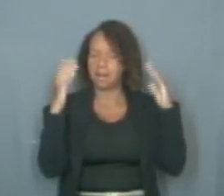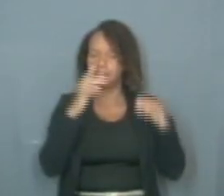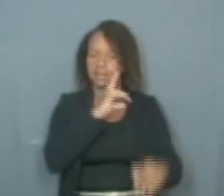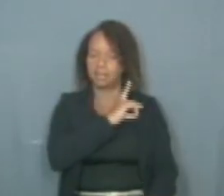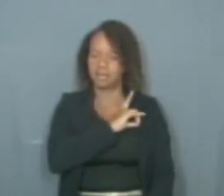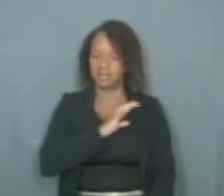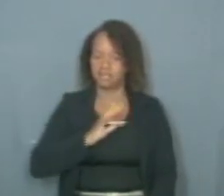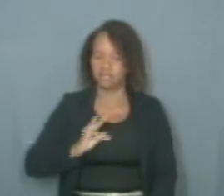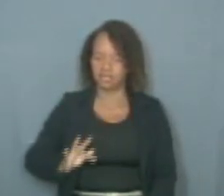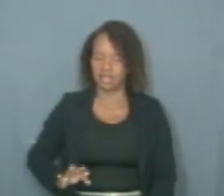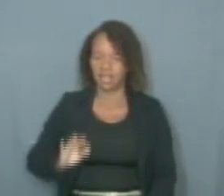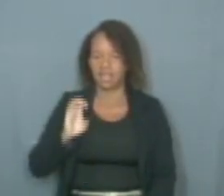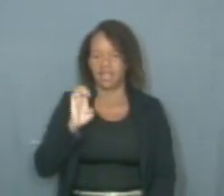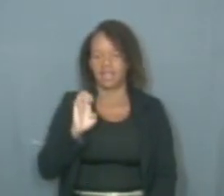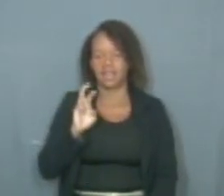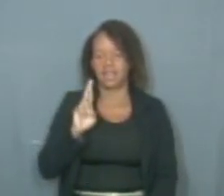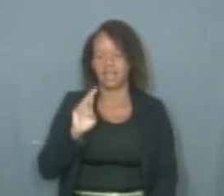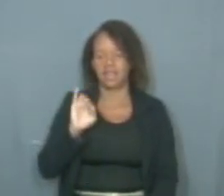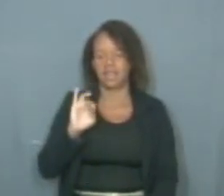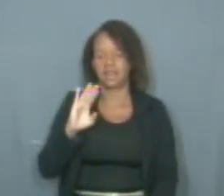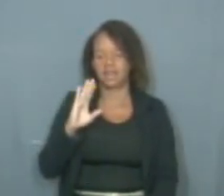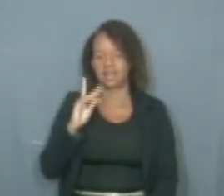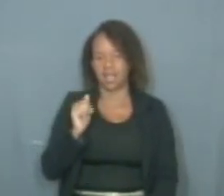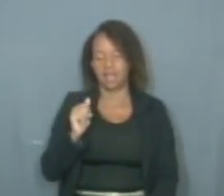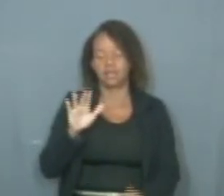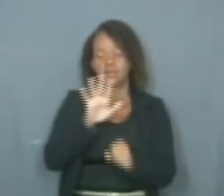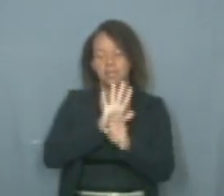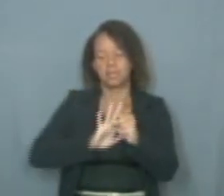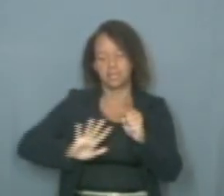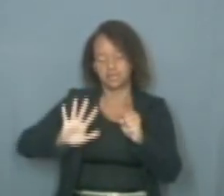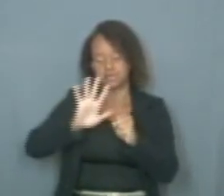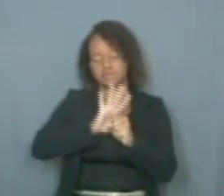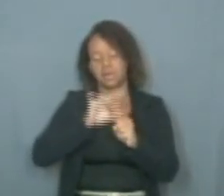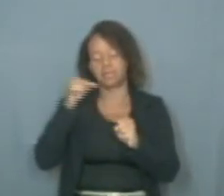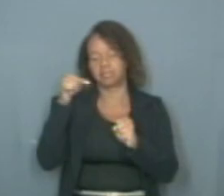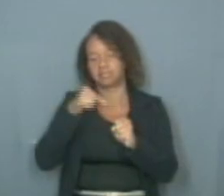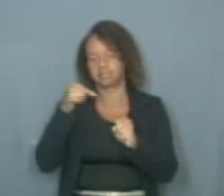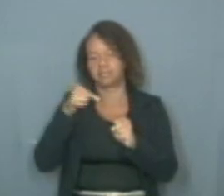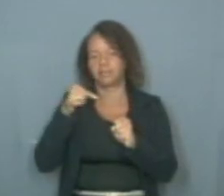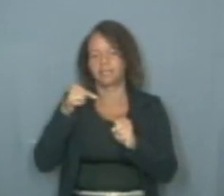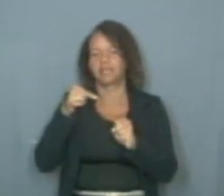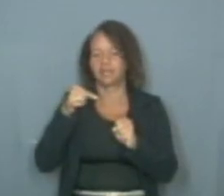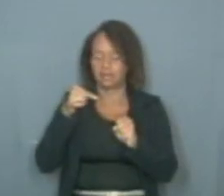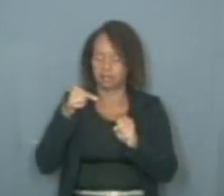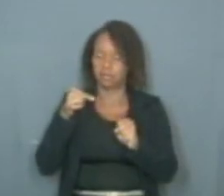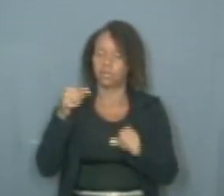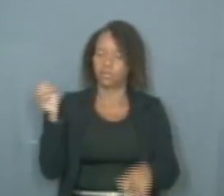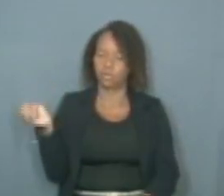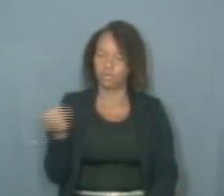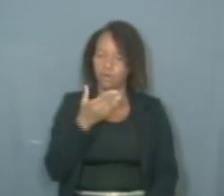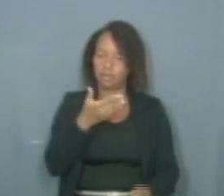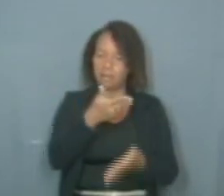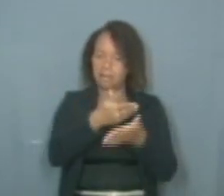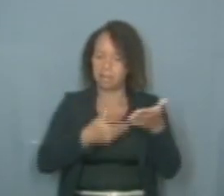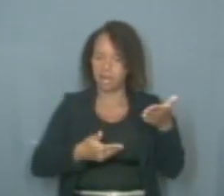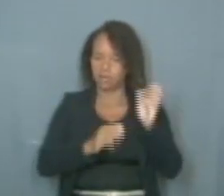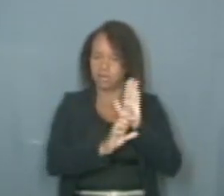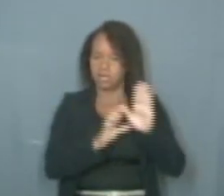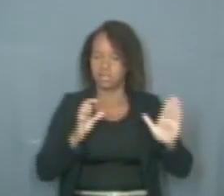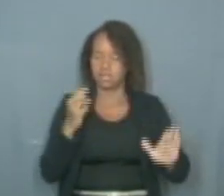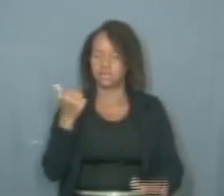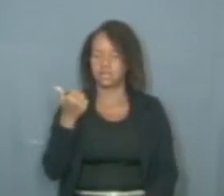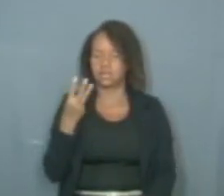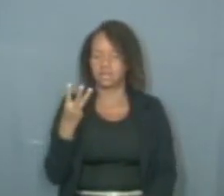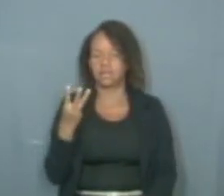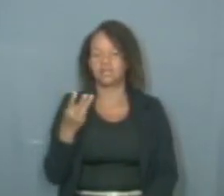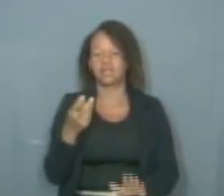deputada federal Érica Hilton, do PSOL, que dá nova redação ao inciso 13 do